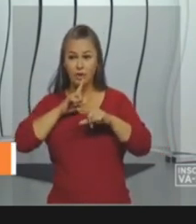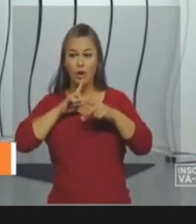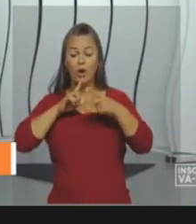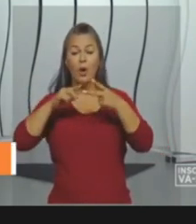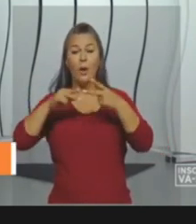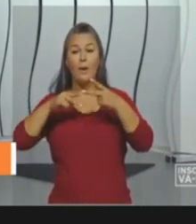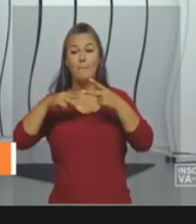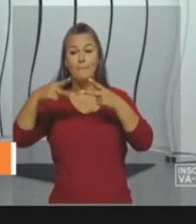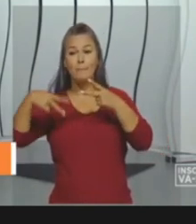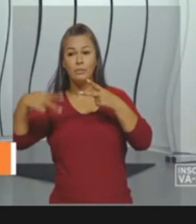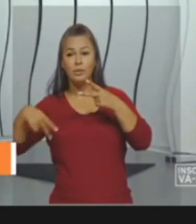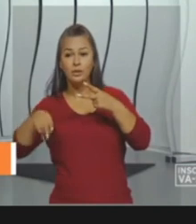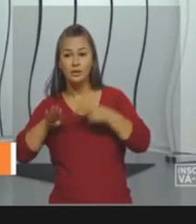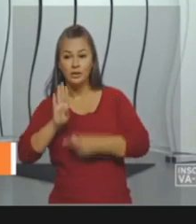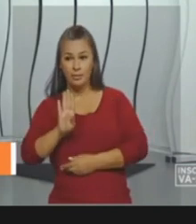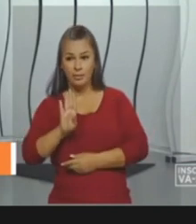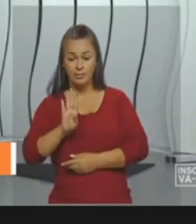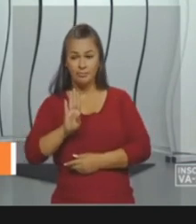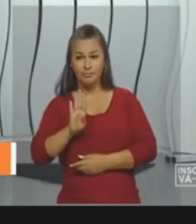B.